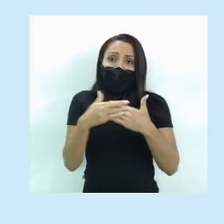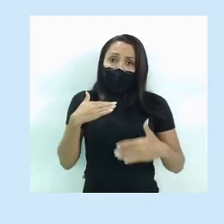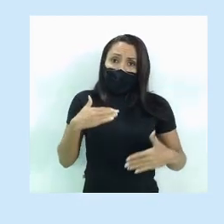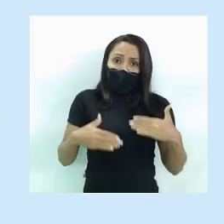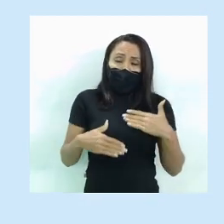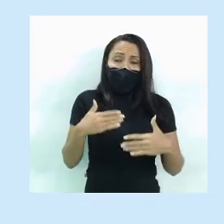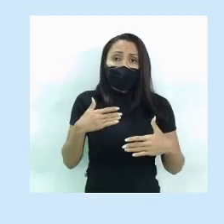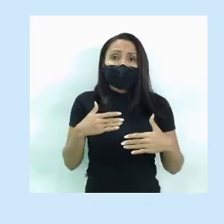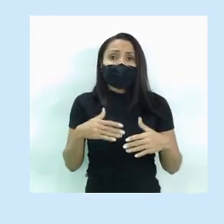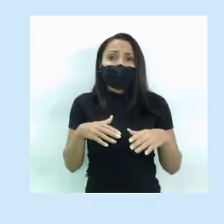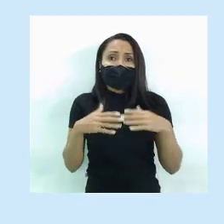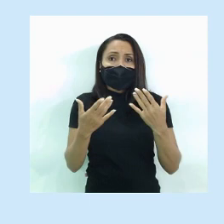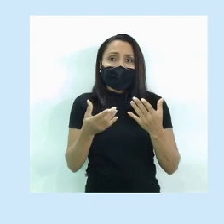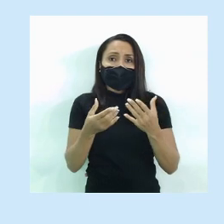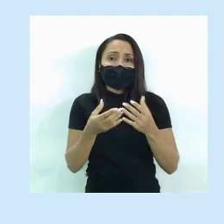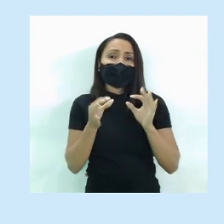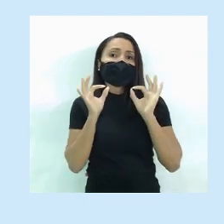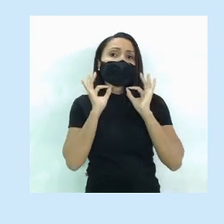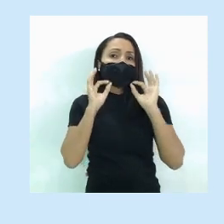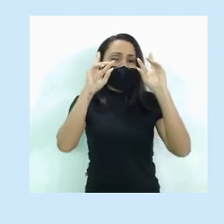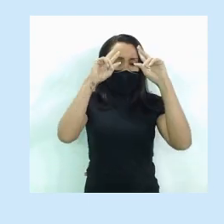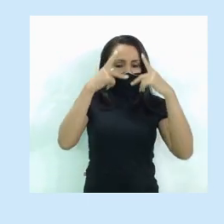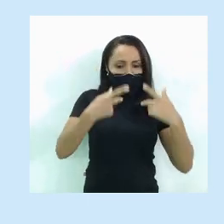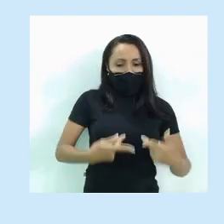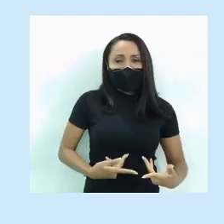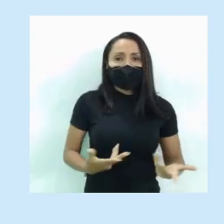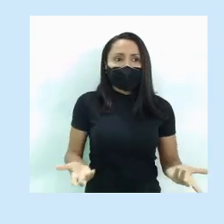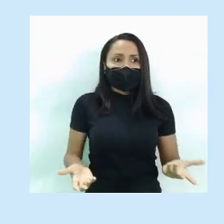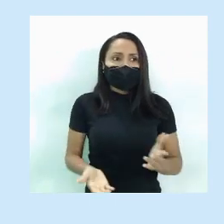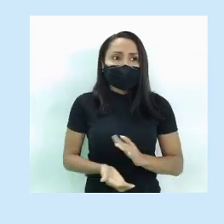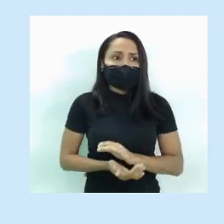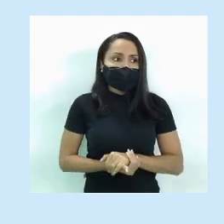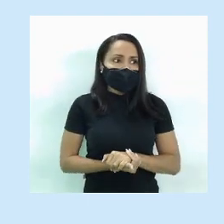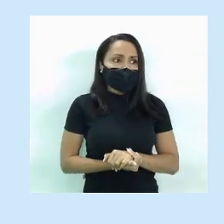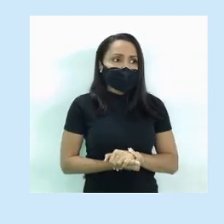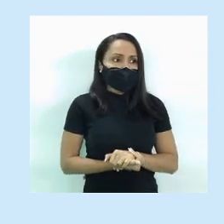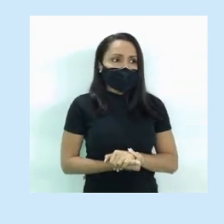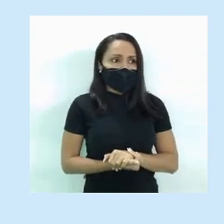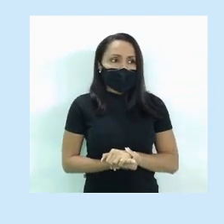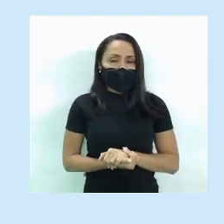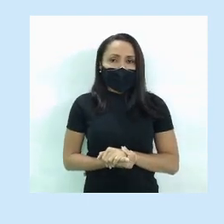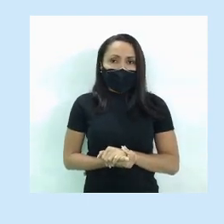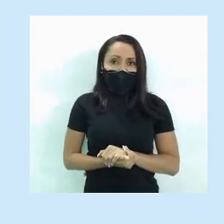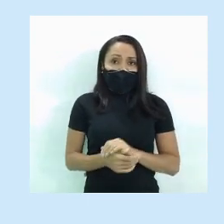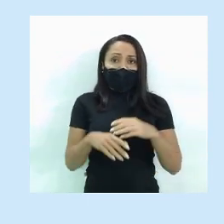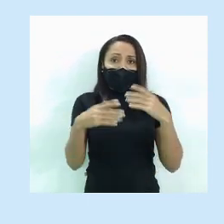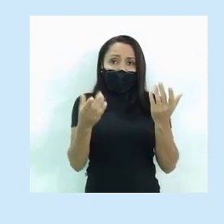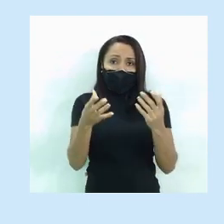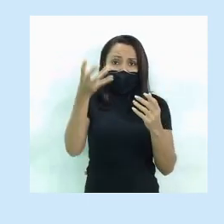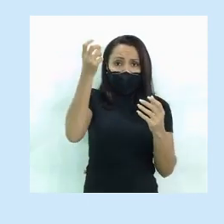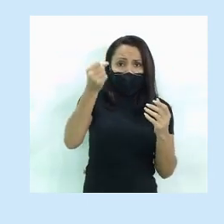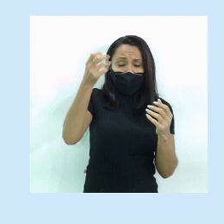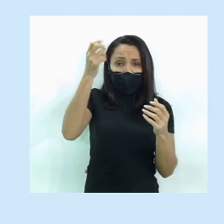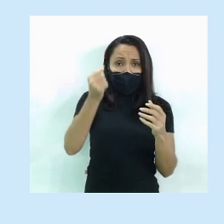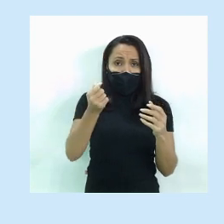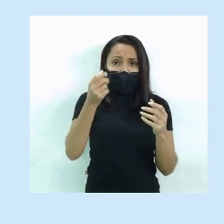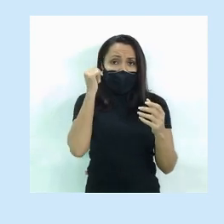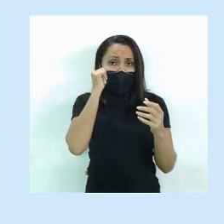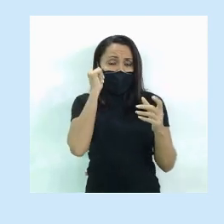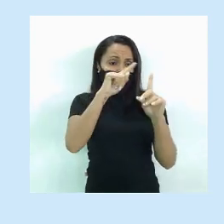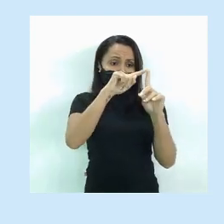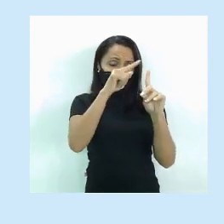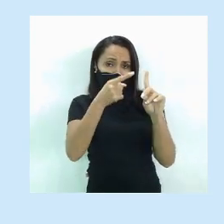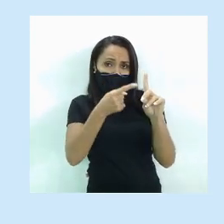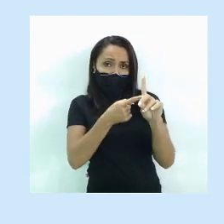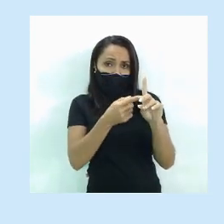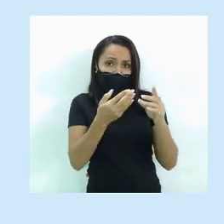glândulas endócrinas humanas, tá certo? A produção da prolactina, que é a produção do leite através das gestantes, tá certo?